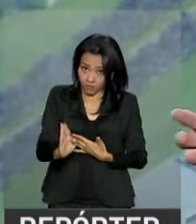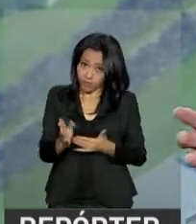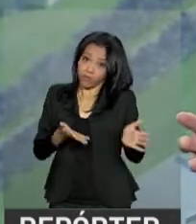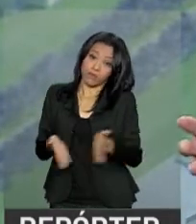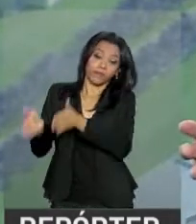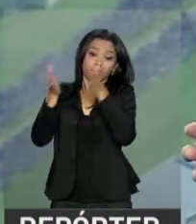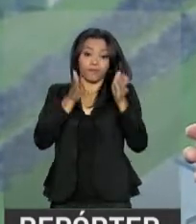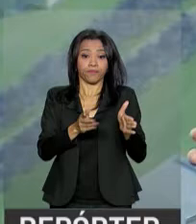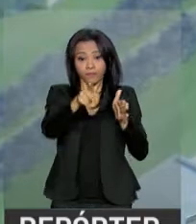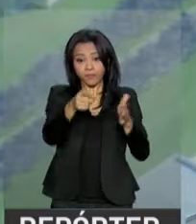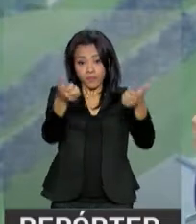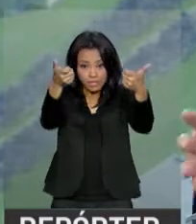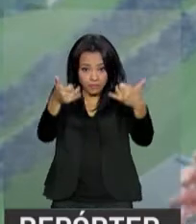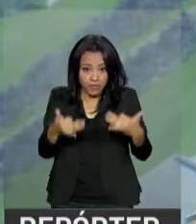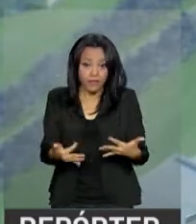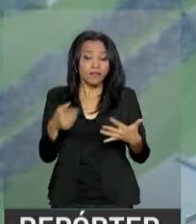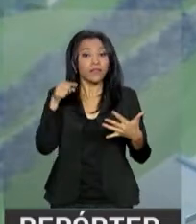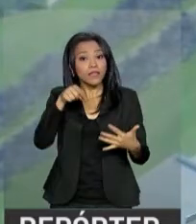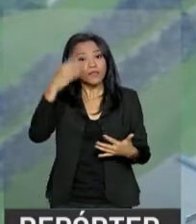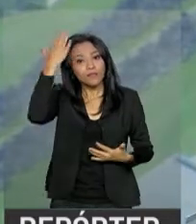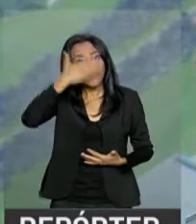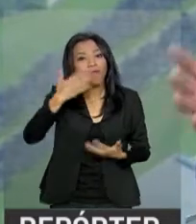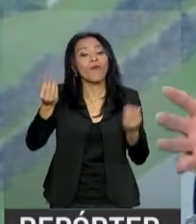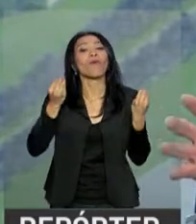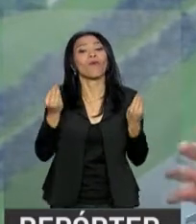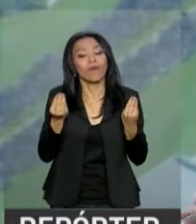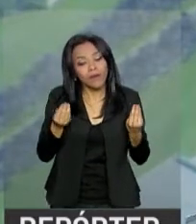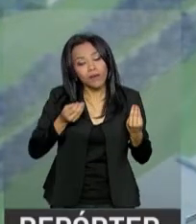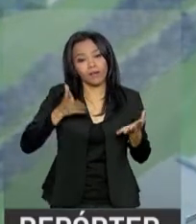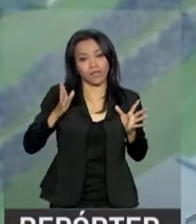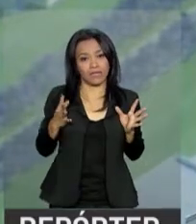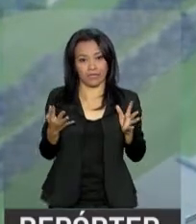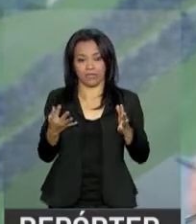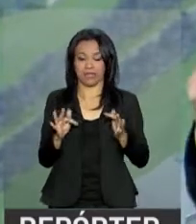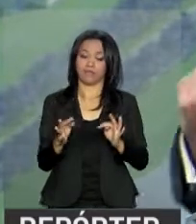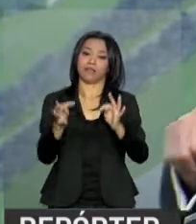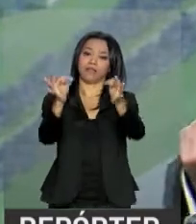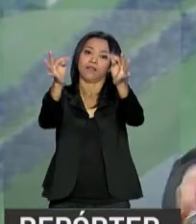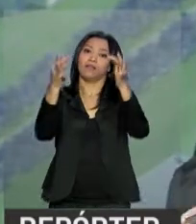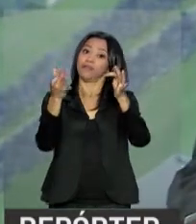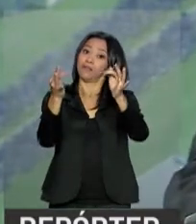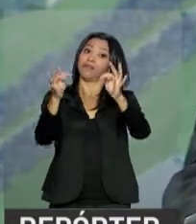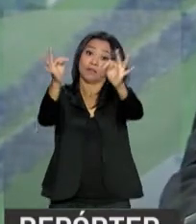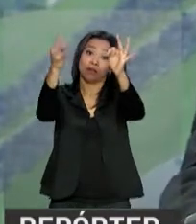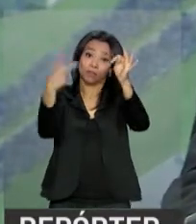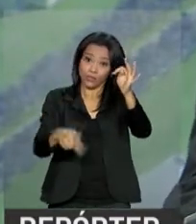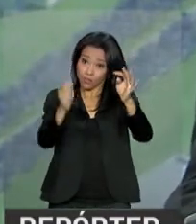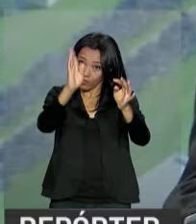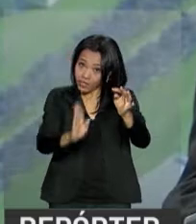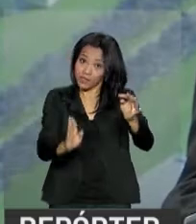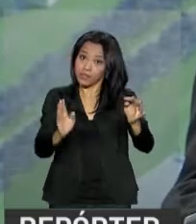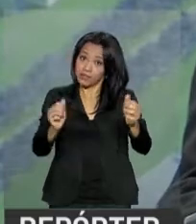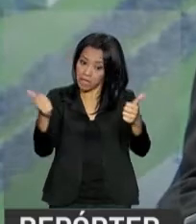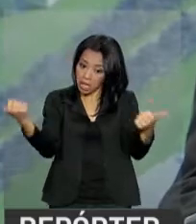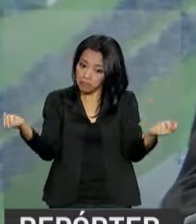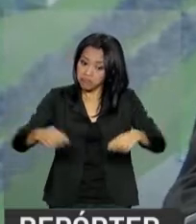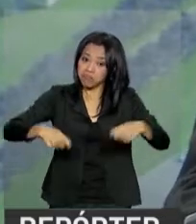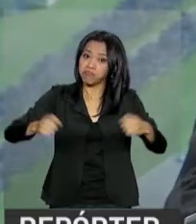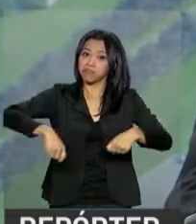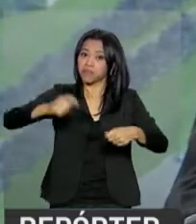uma ideia é da tecnologia avançada disse ma desenvolvido aqui mesmo por nossos